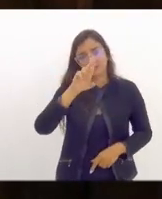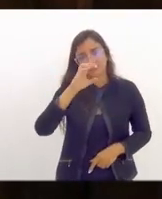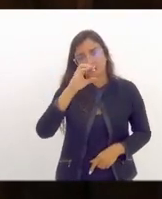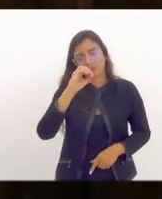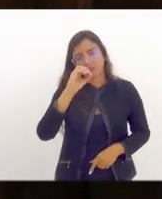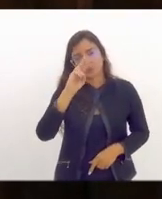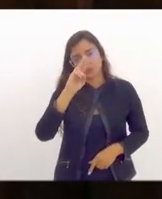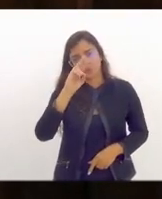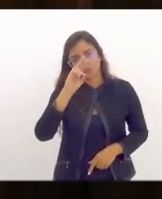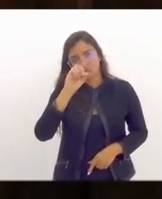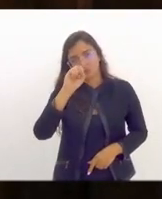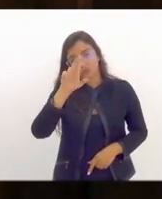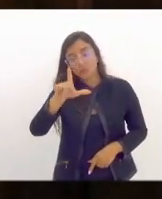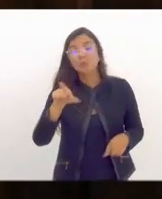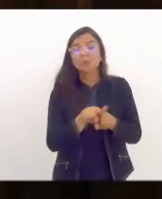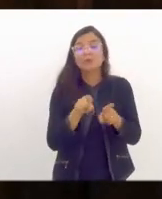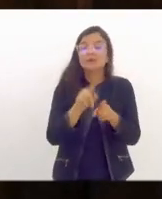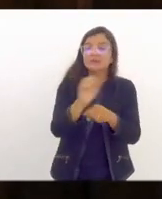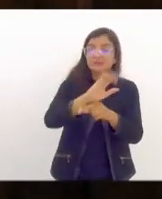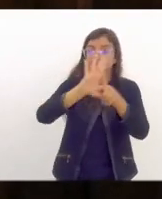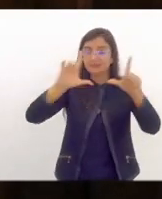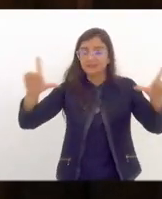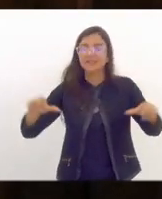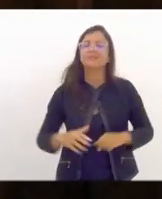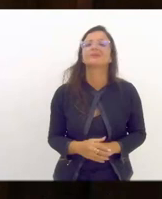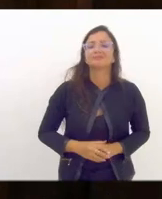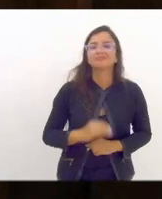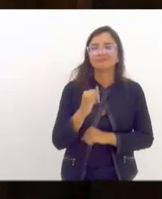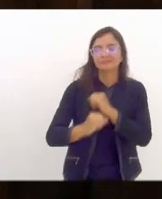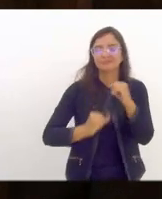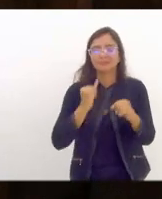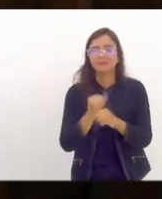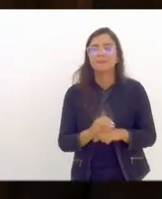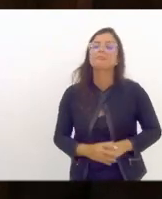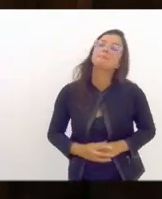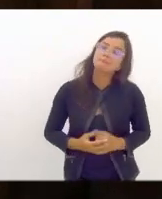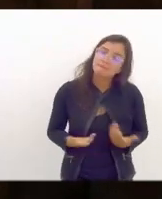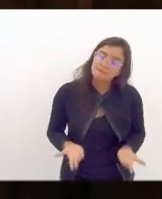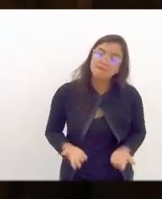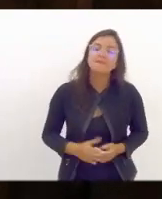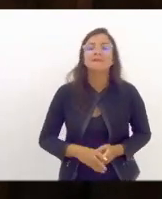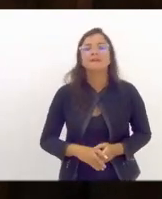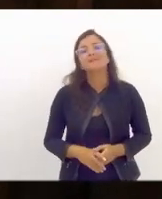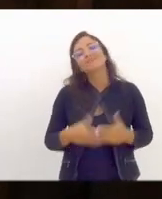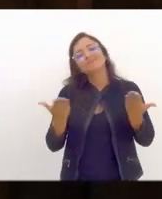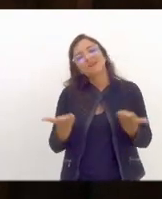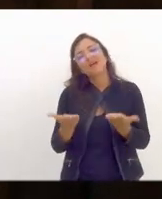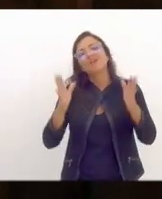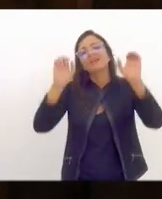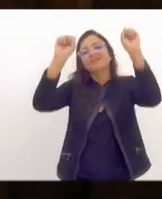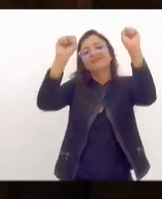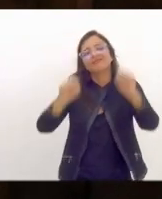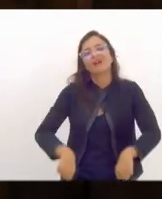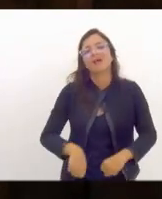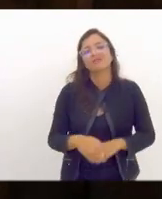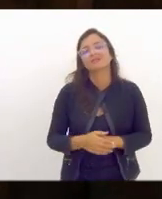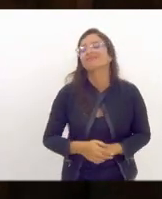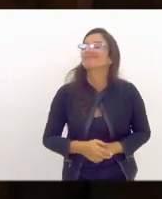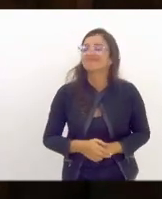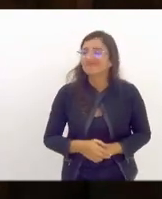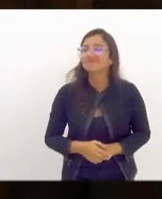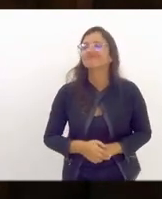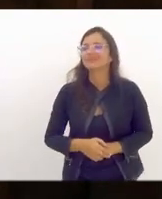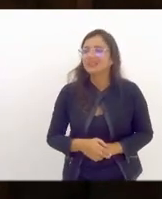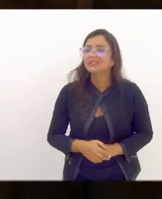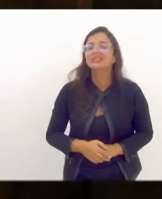Porém esse cinema de inovação tecnológica e social está fechado um cinema que foi levado